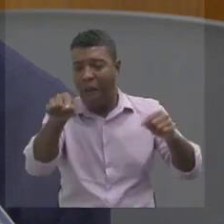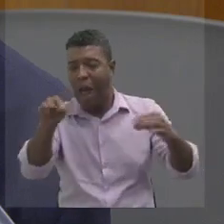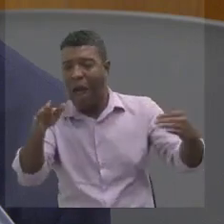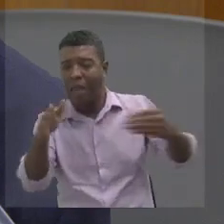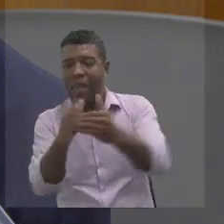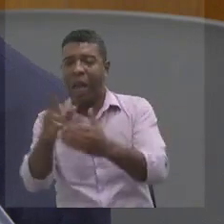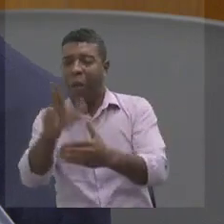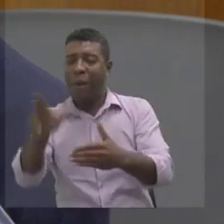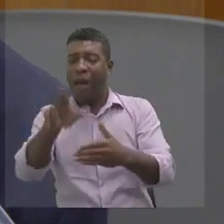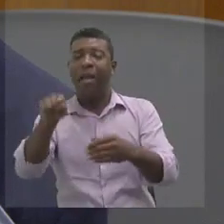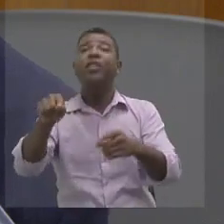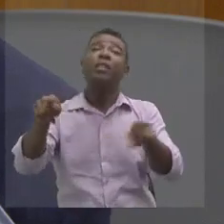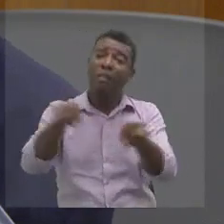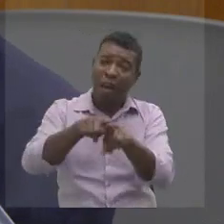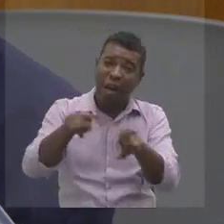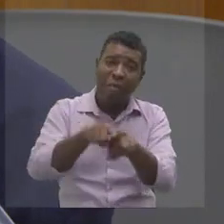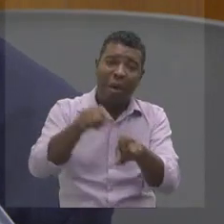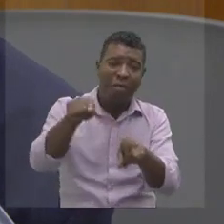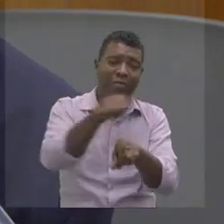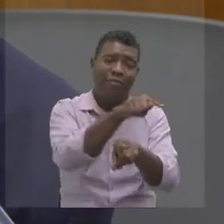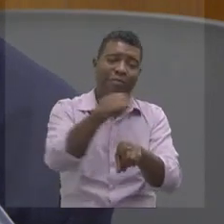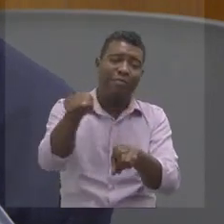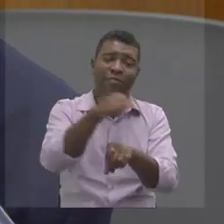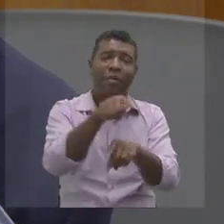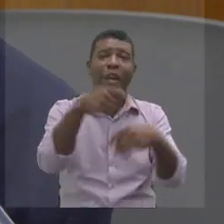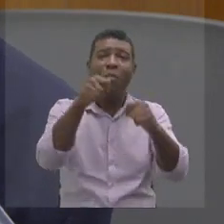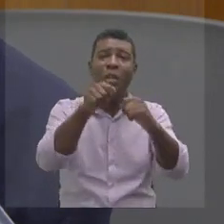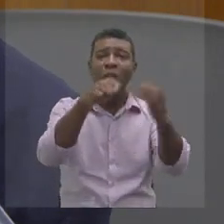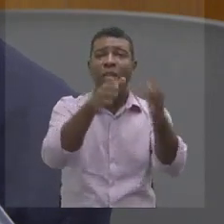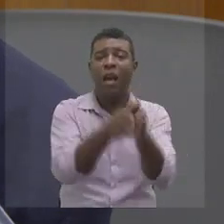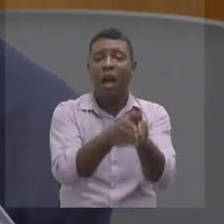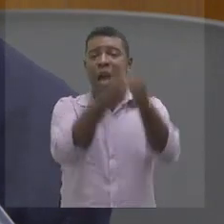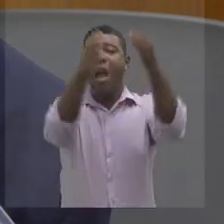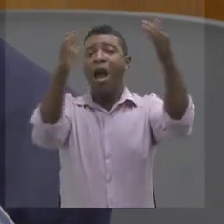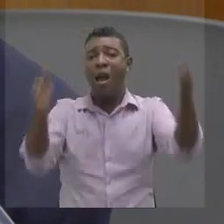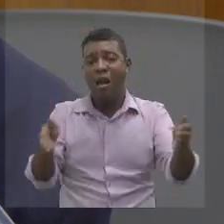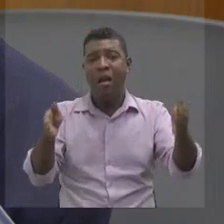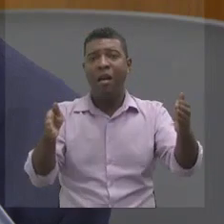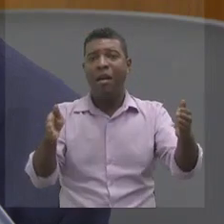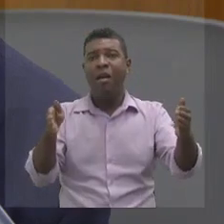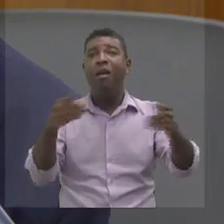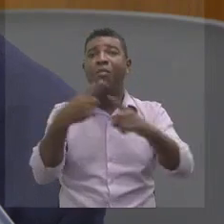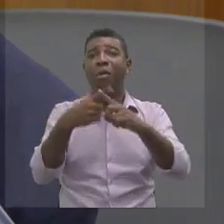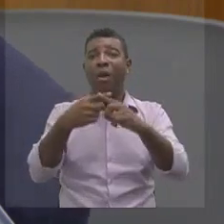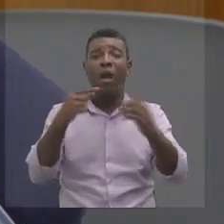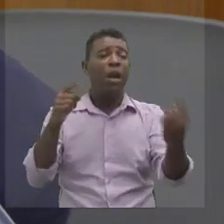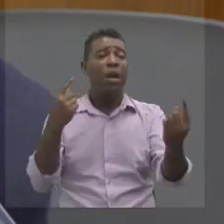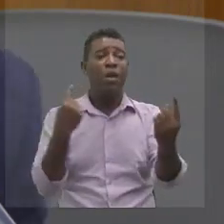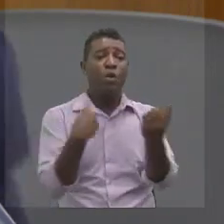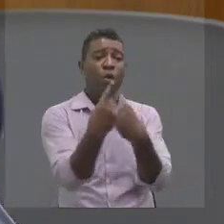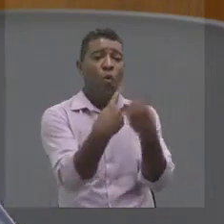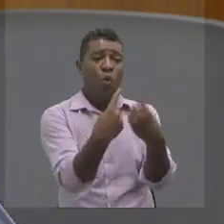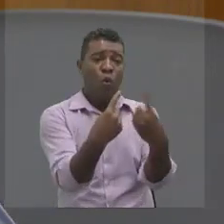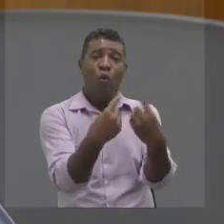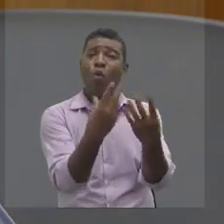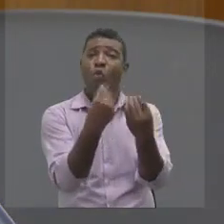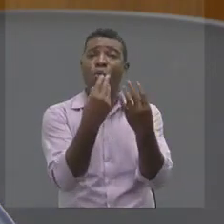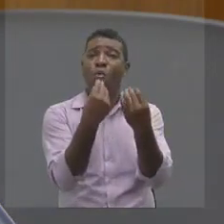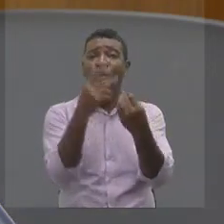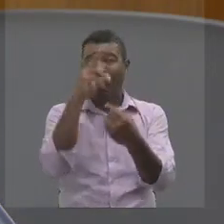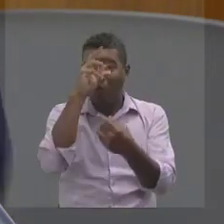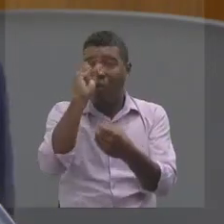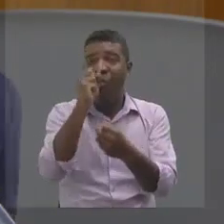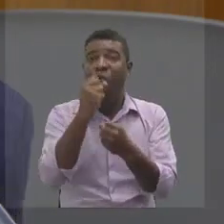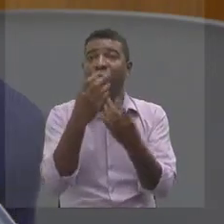recentemente nós precisamos duplicar essa Rodovia porque o fluxo lá também é extremamente elevado